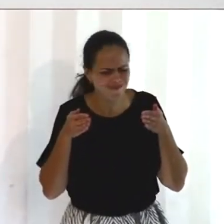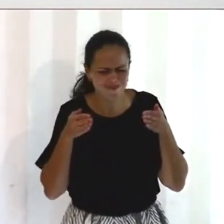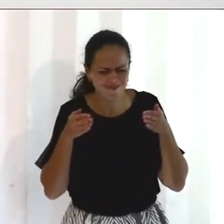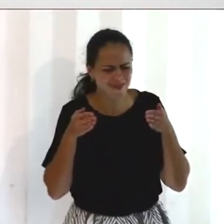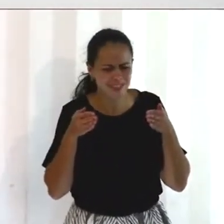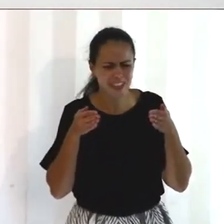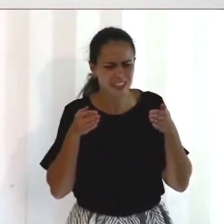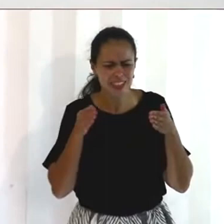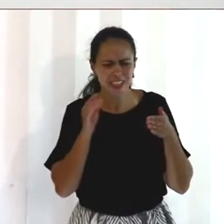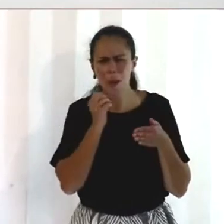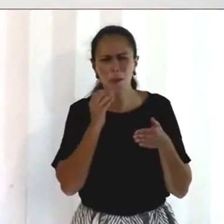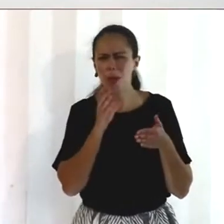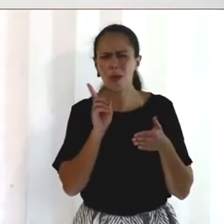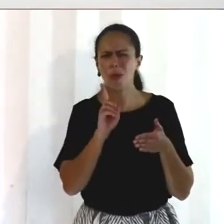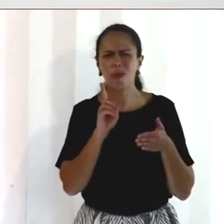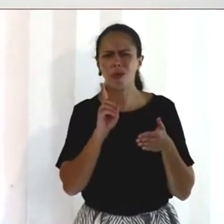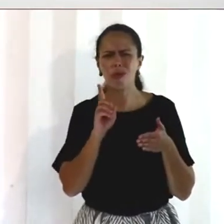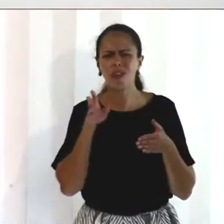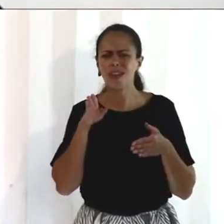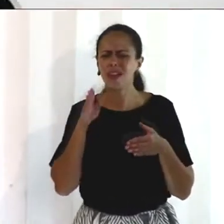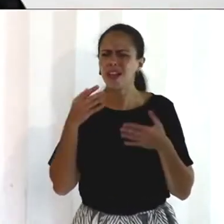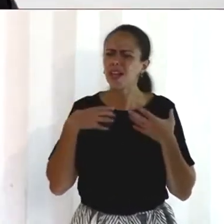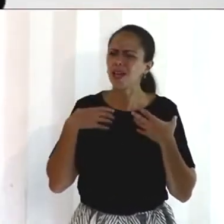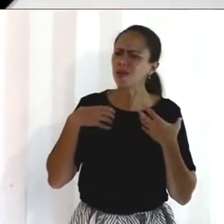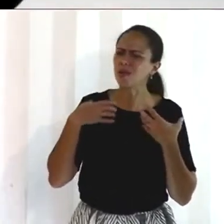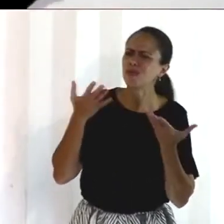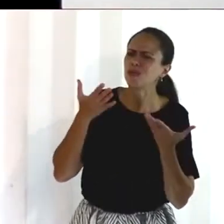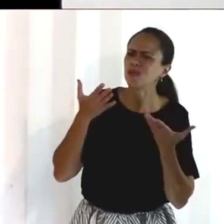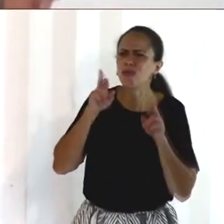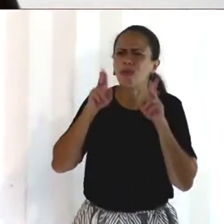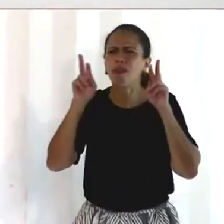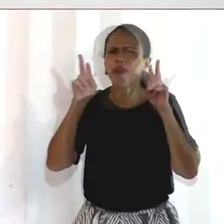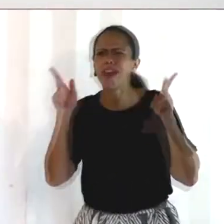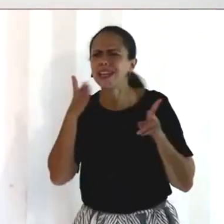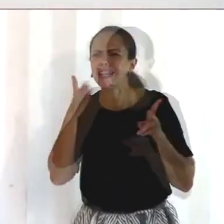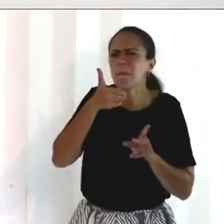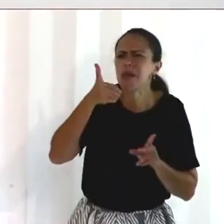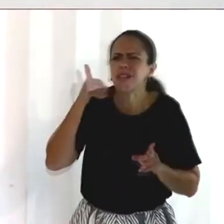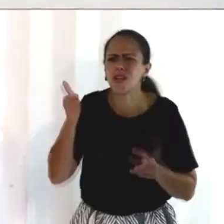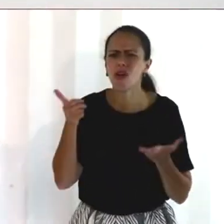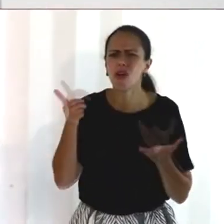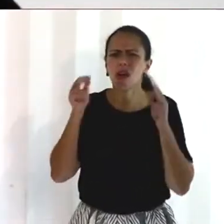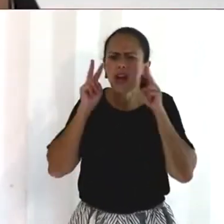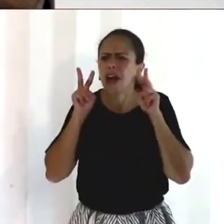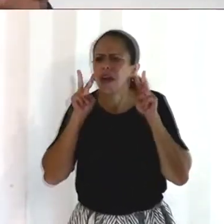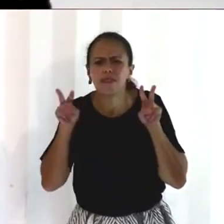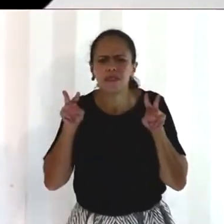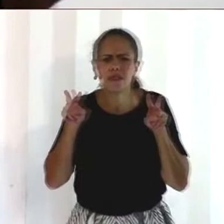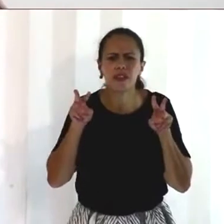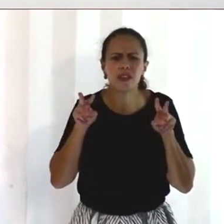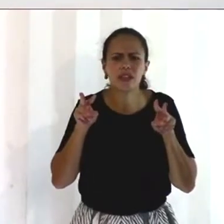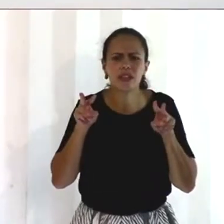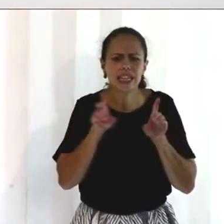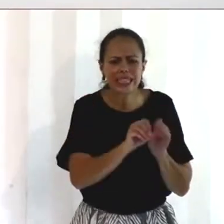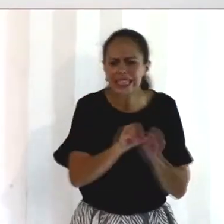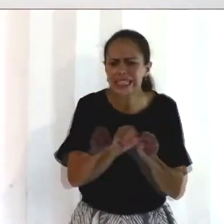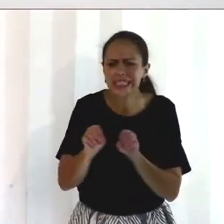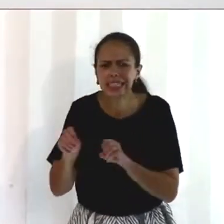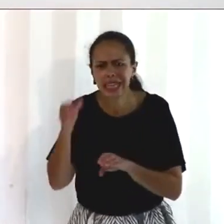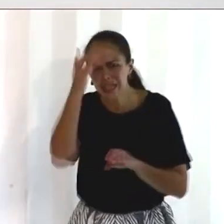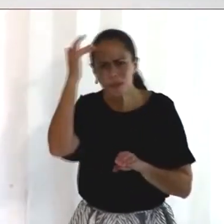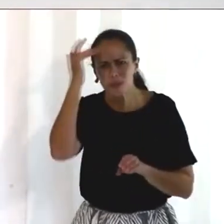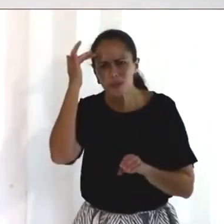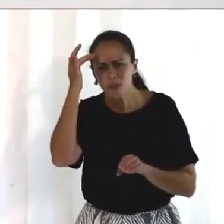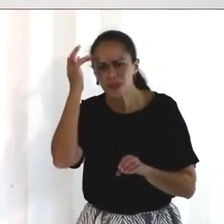e maravilhosos pastores. Eu gostaria que todos os discipulados que eu fiz na vida tivessem frutificado de tal maneira que essas